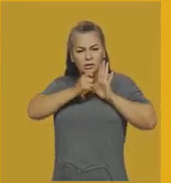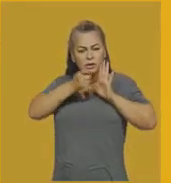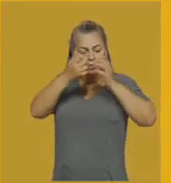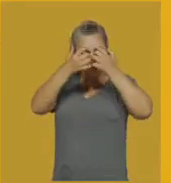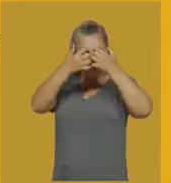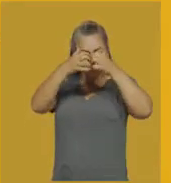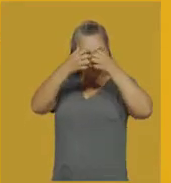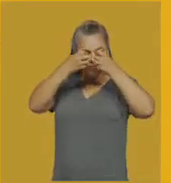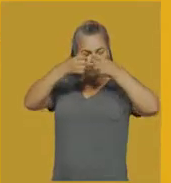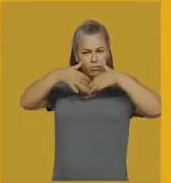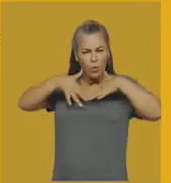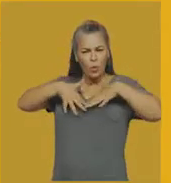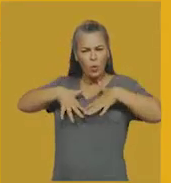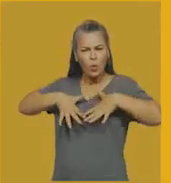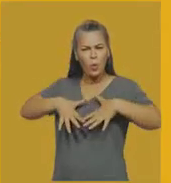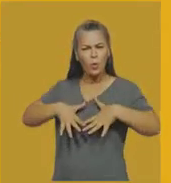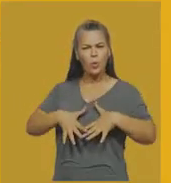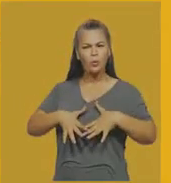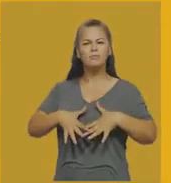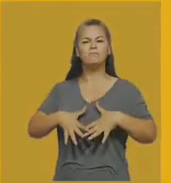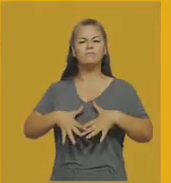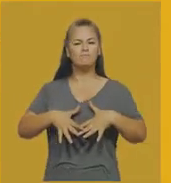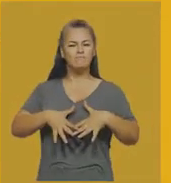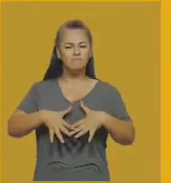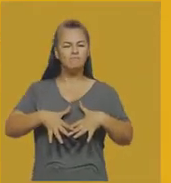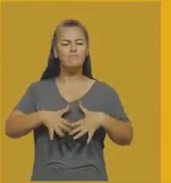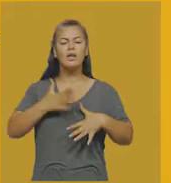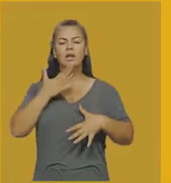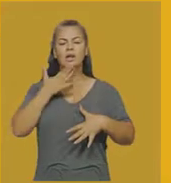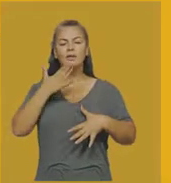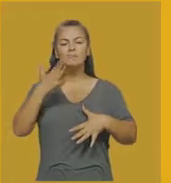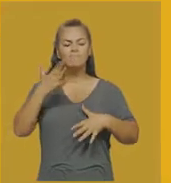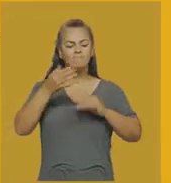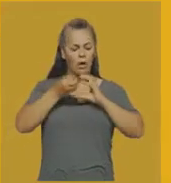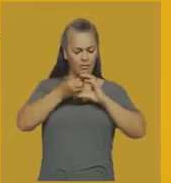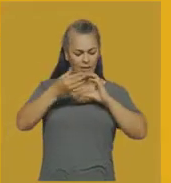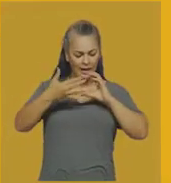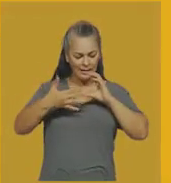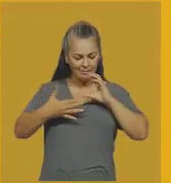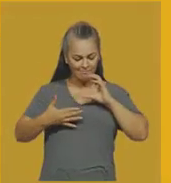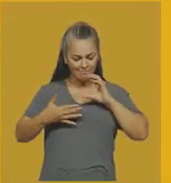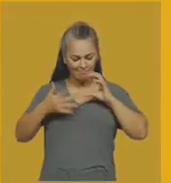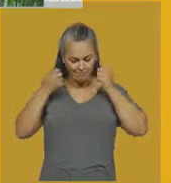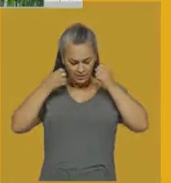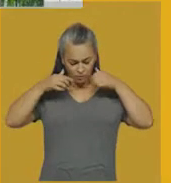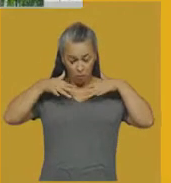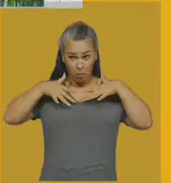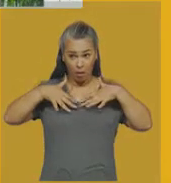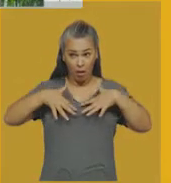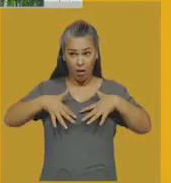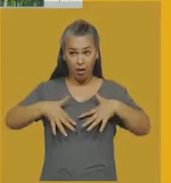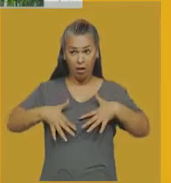Vamos compreender consequência das drogas no organismo.